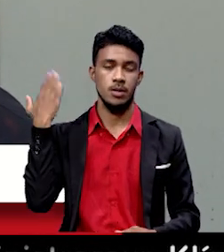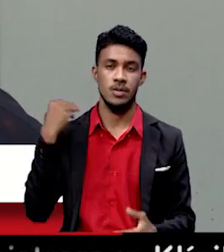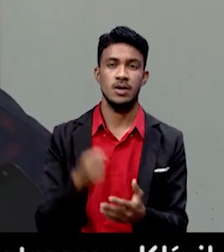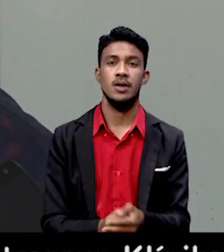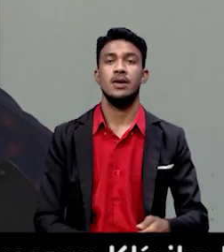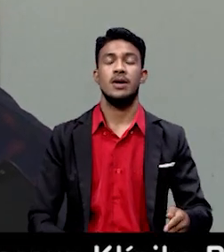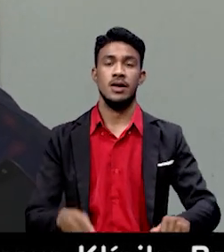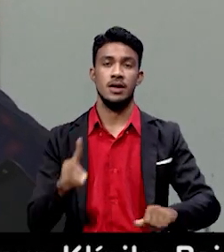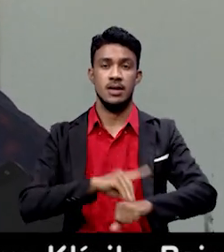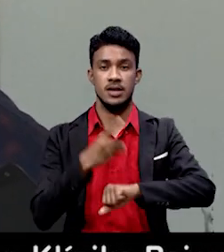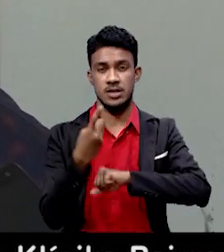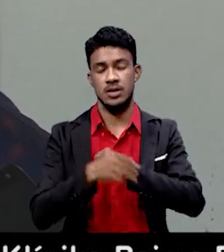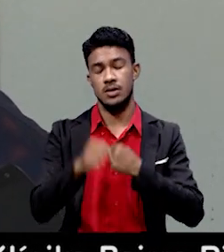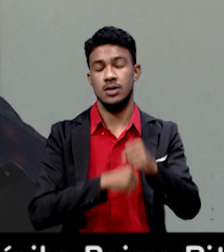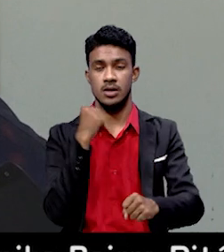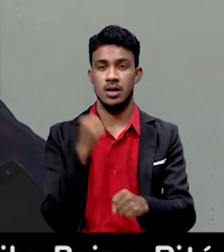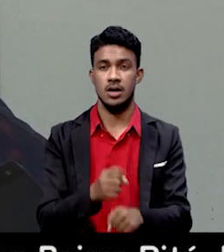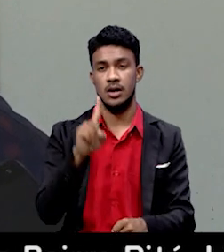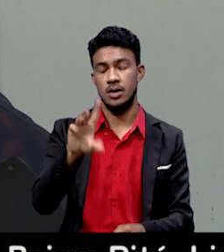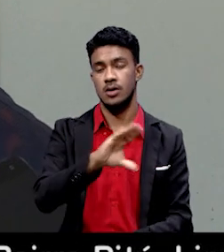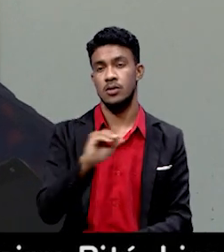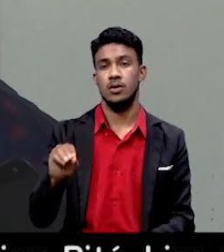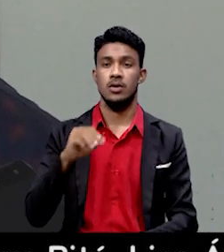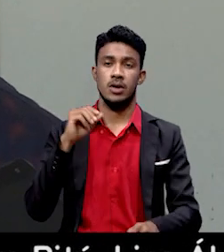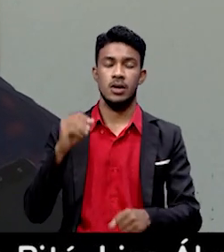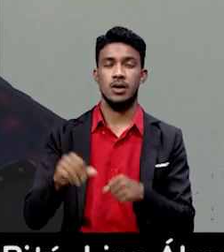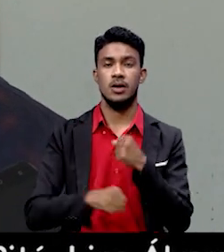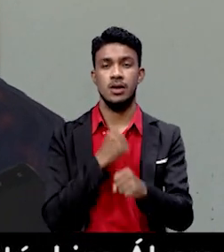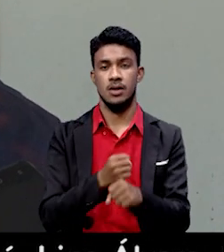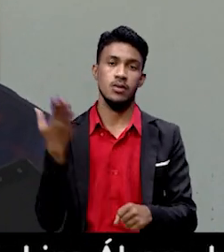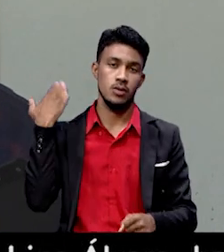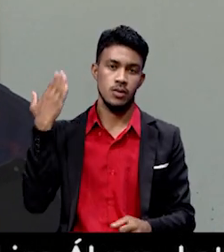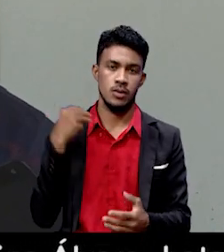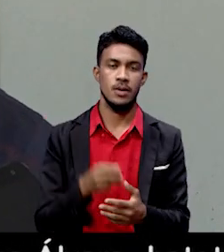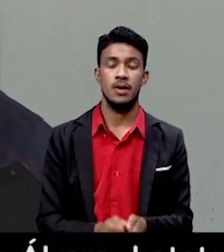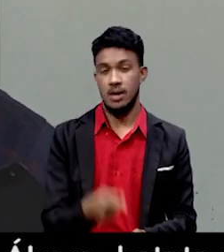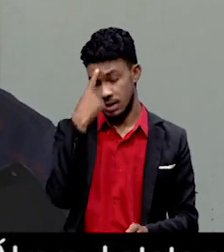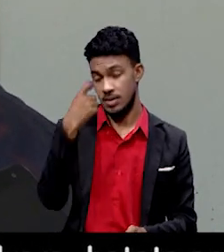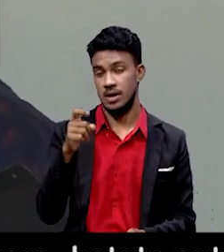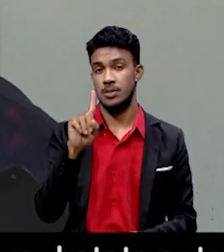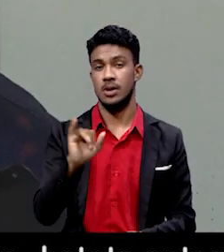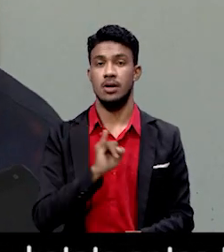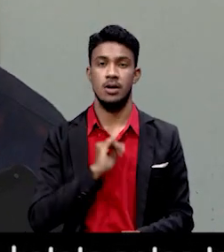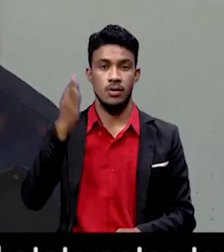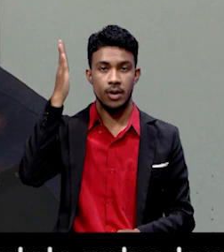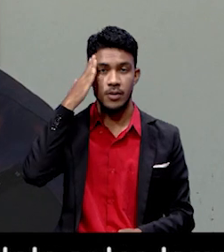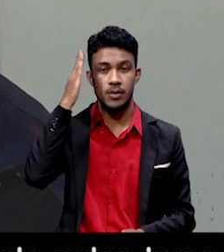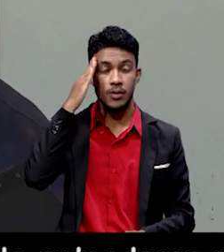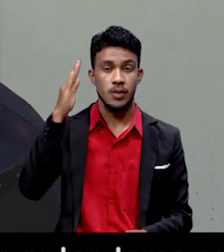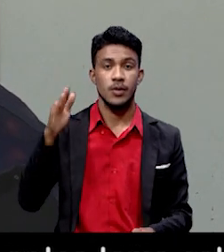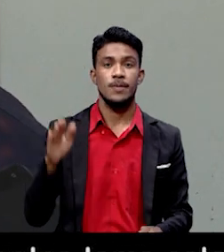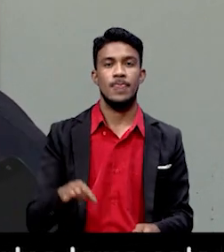Inundasaun tinang rua tinang ida ho tinang kotuk liu bane. Tambah idane maka hau hanoin kata medidas nebe governo